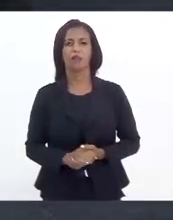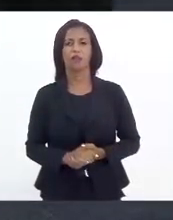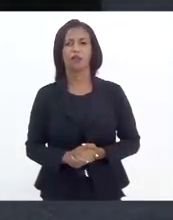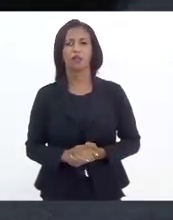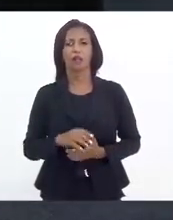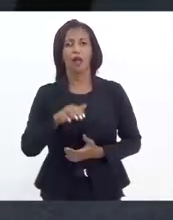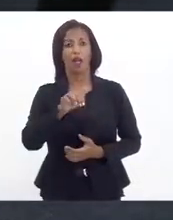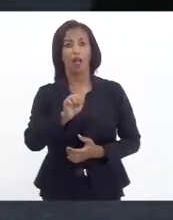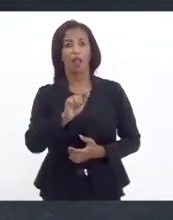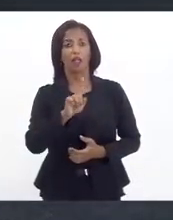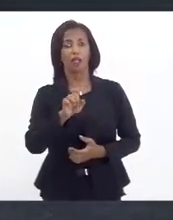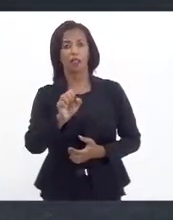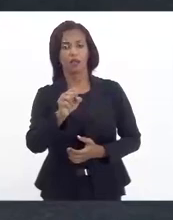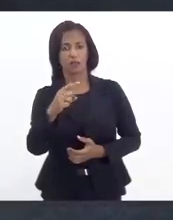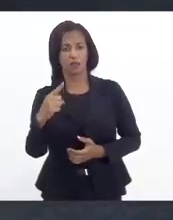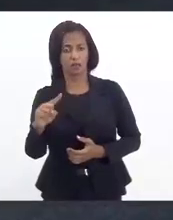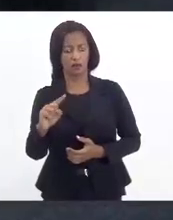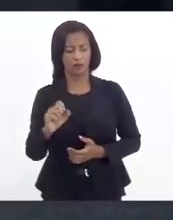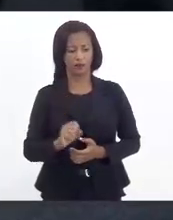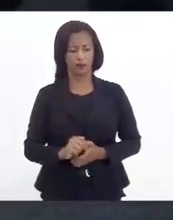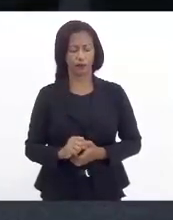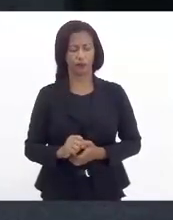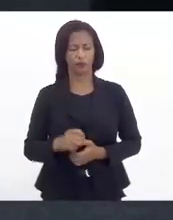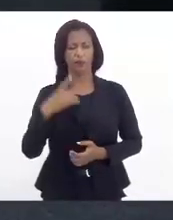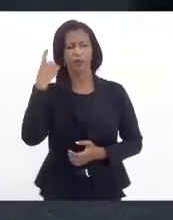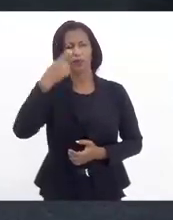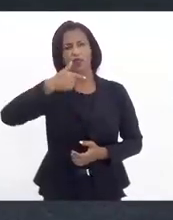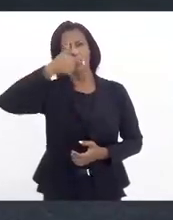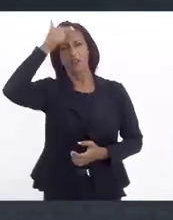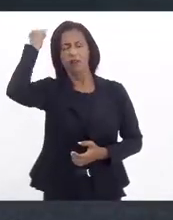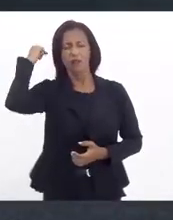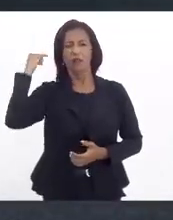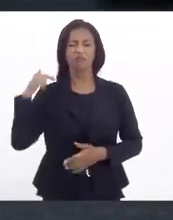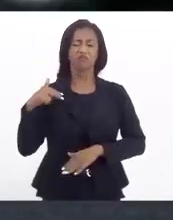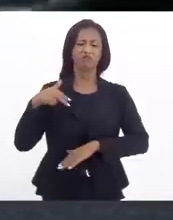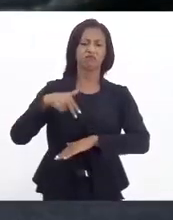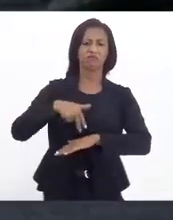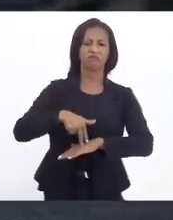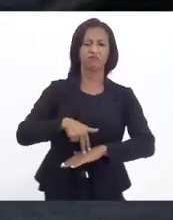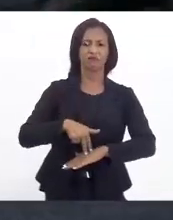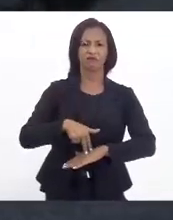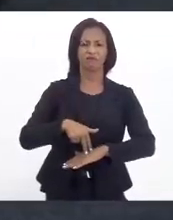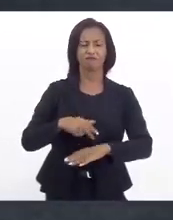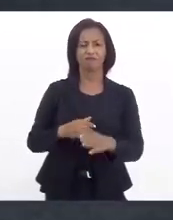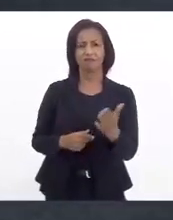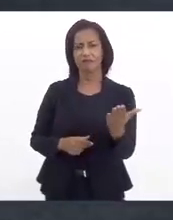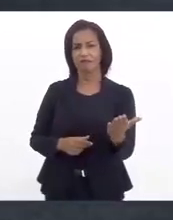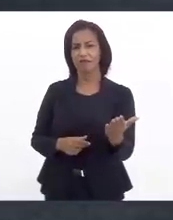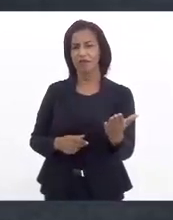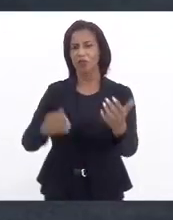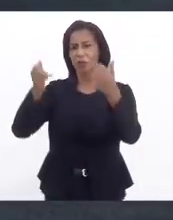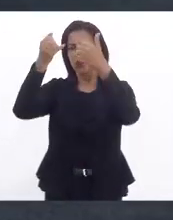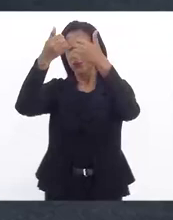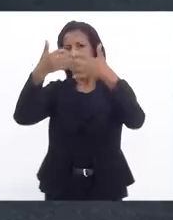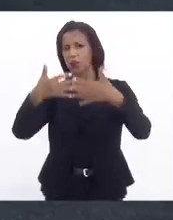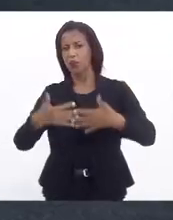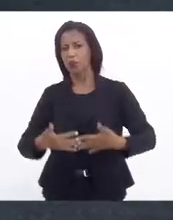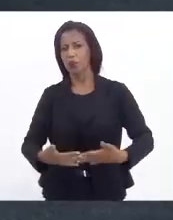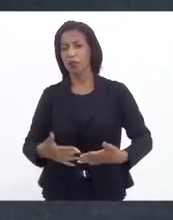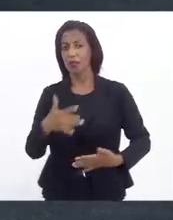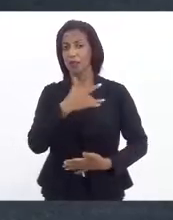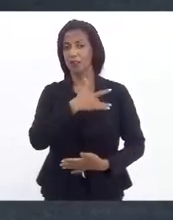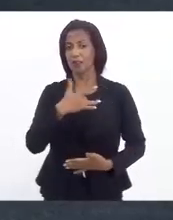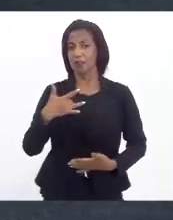adesão. O deputado Luiz Paulo veio aqui e vossa excelência esclareceu que a